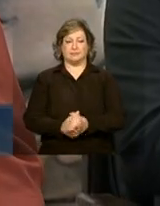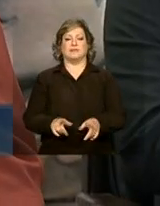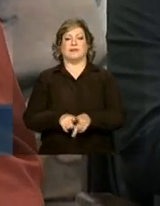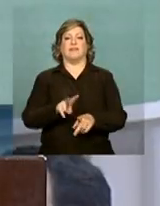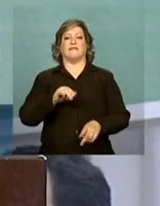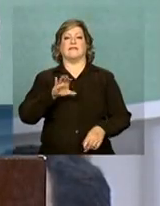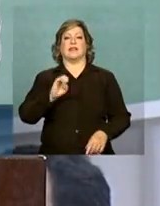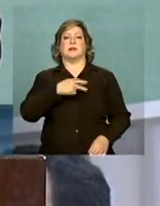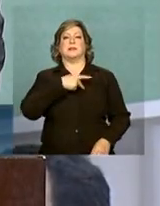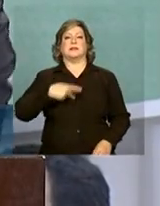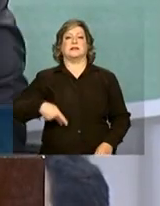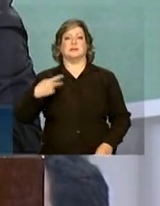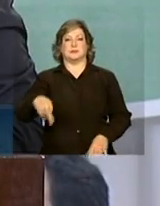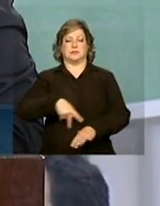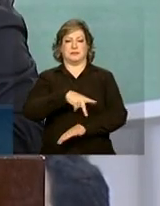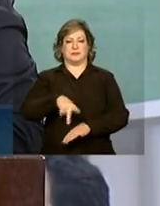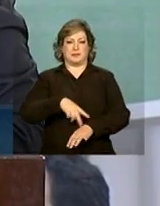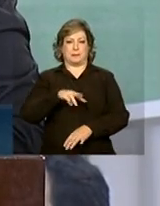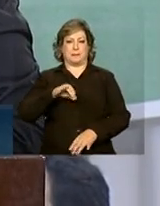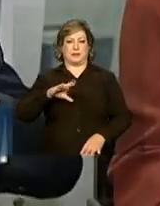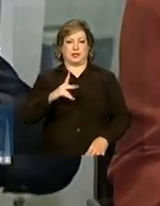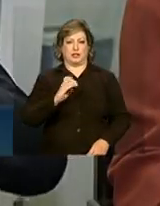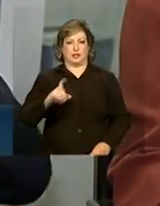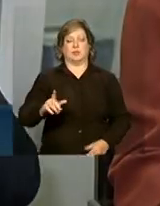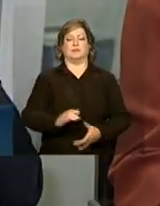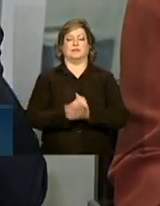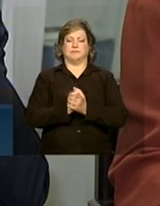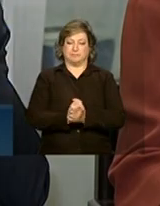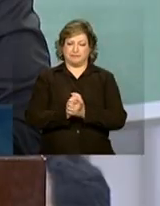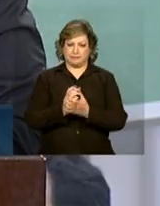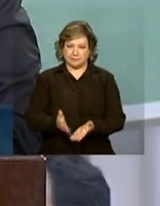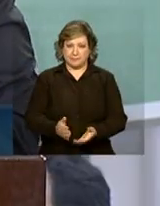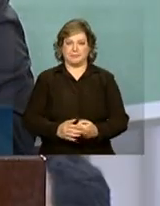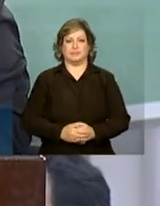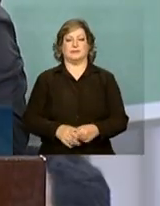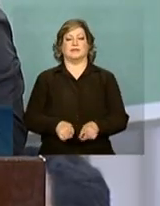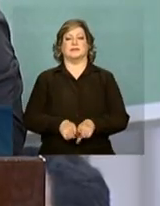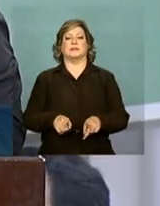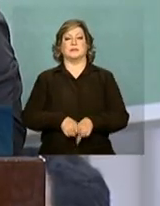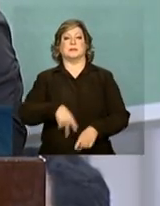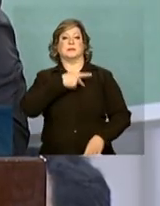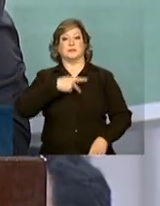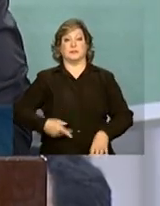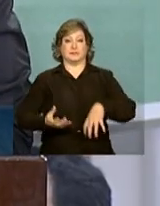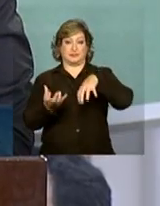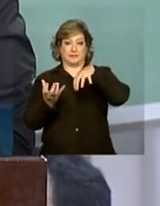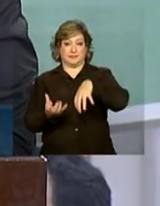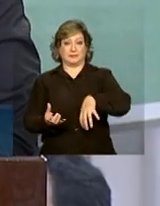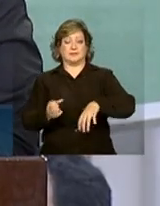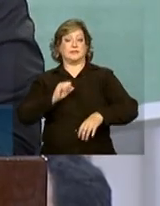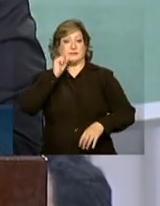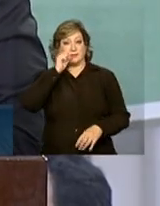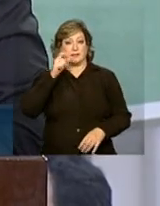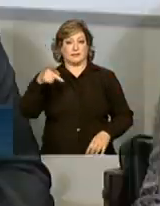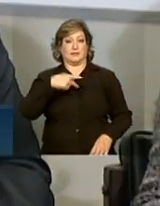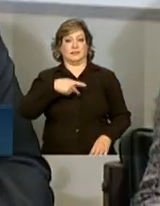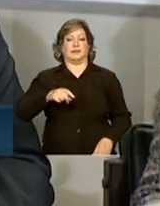senhor vice-presidente da República, Michel Temer, excelentíssimo presidente do Senado Federal, o senador Renan